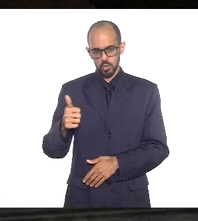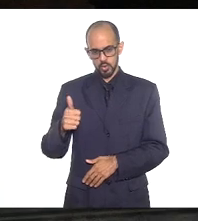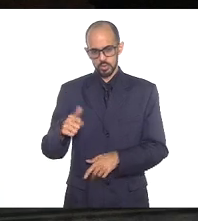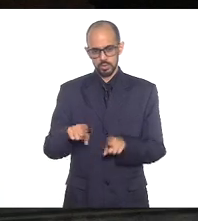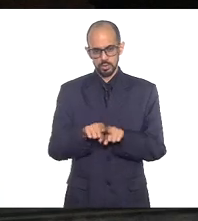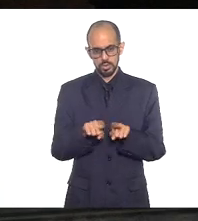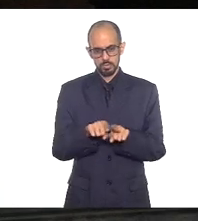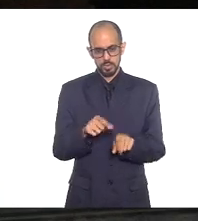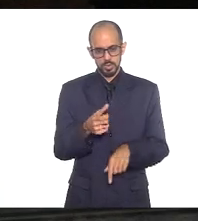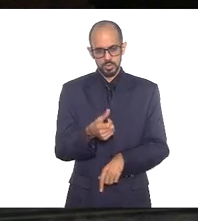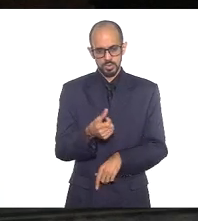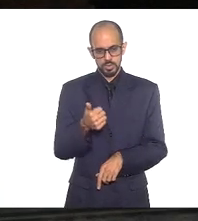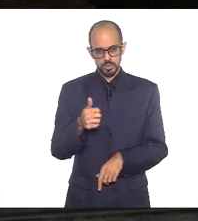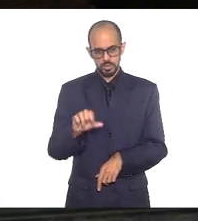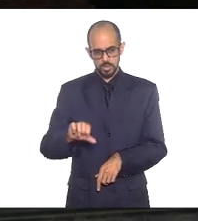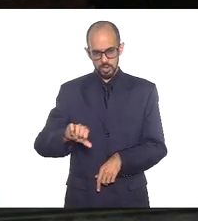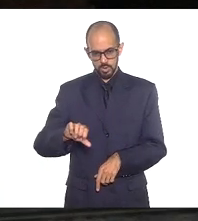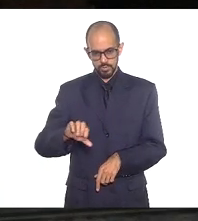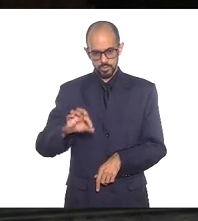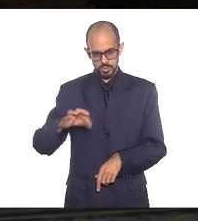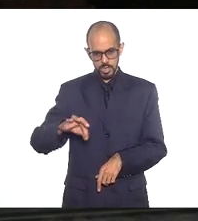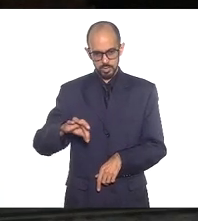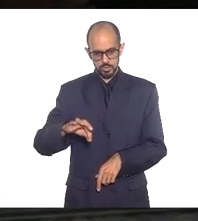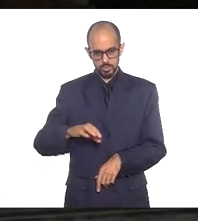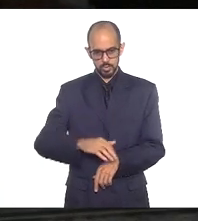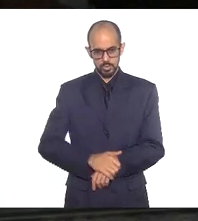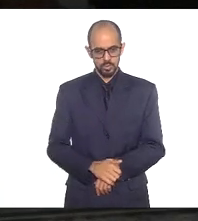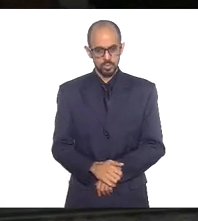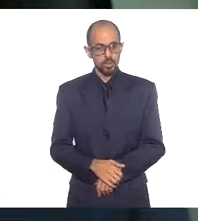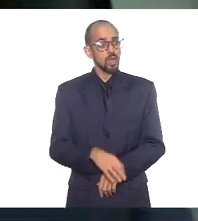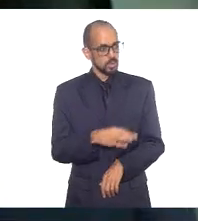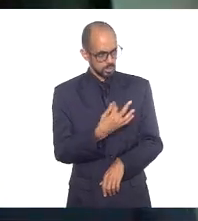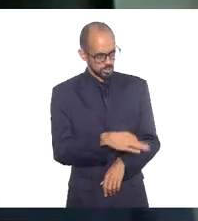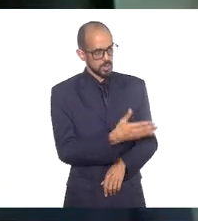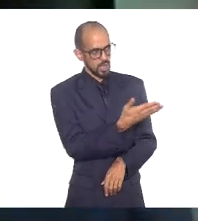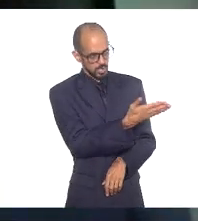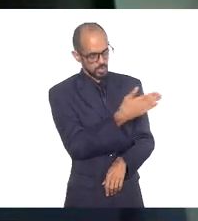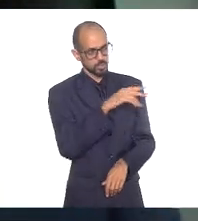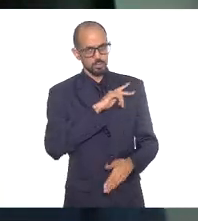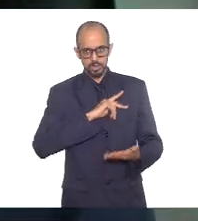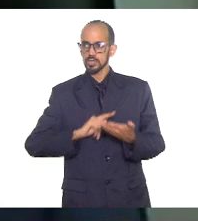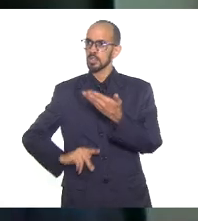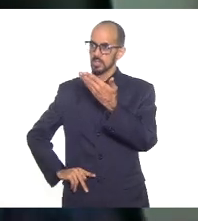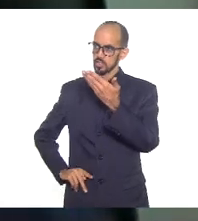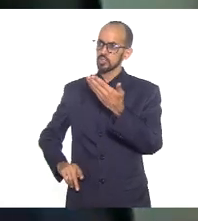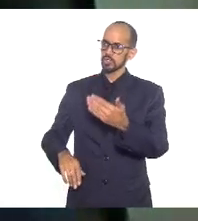619. É isso, deputada Marta Rocha? Exatamente, presidente Luiz Paulo.